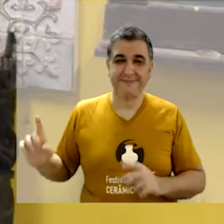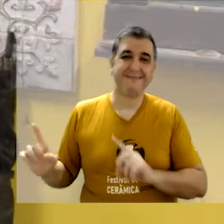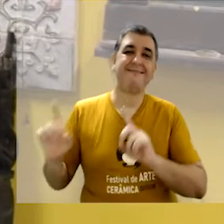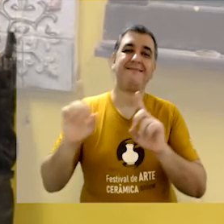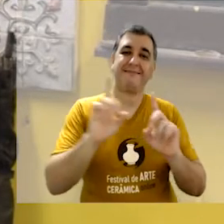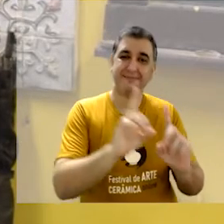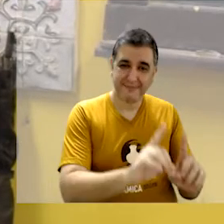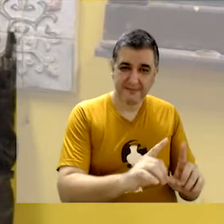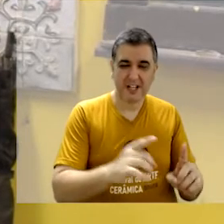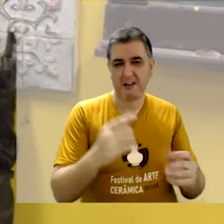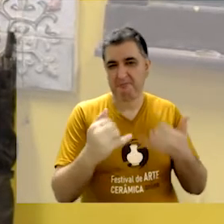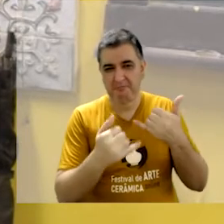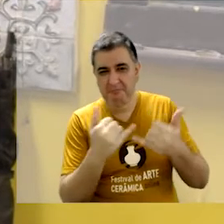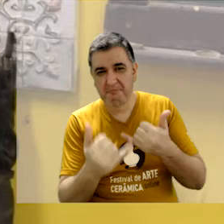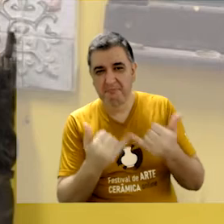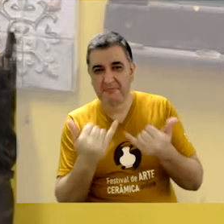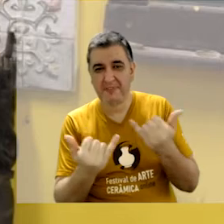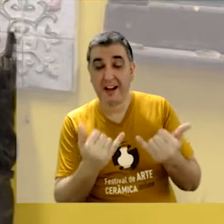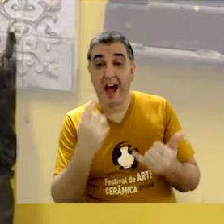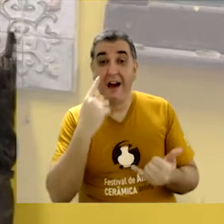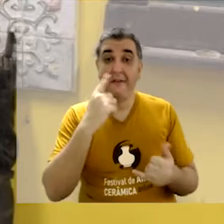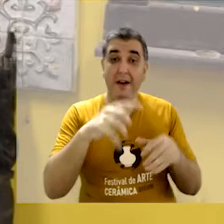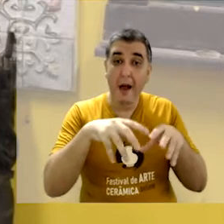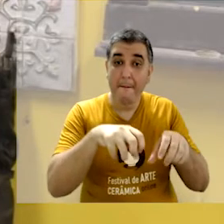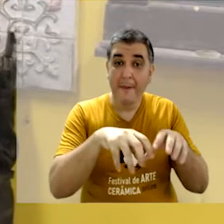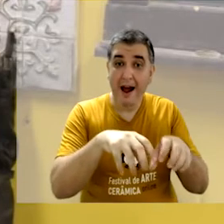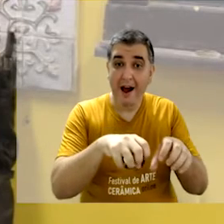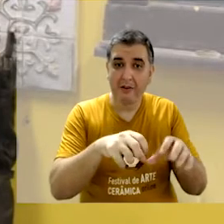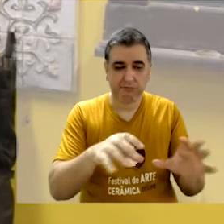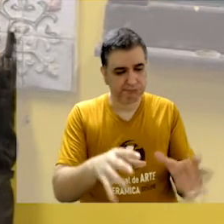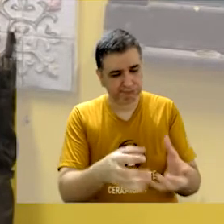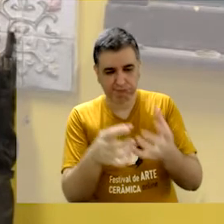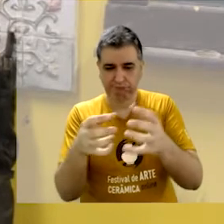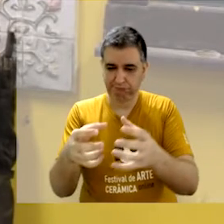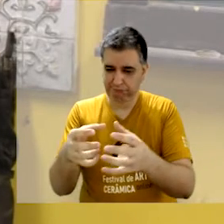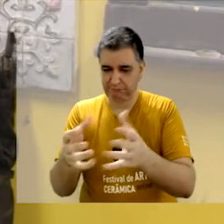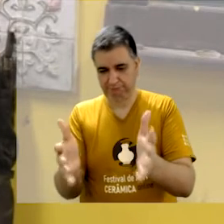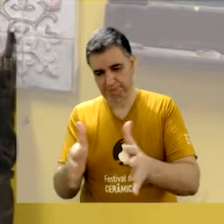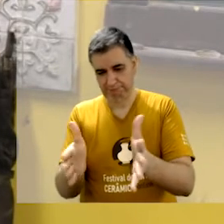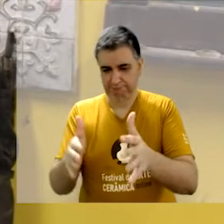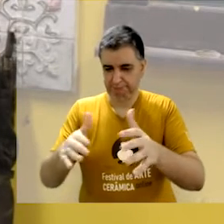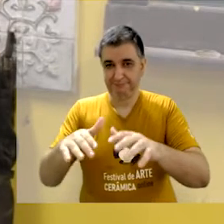eu olhava as imagens da igreja, eu queria imitar. Todo mundo fazia